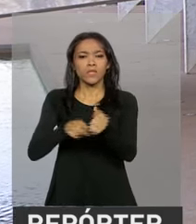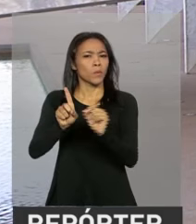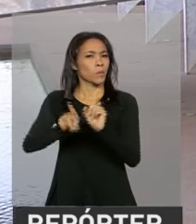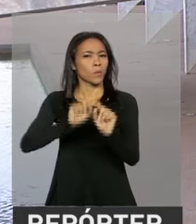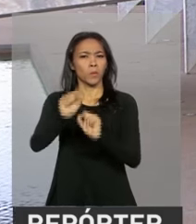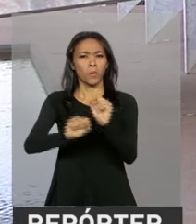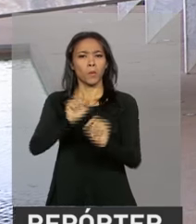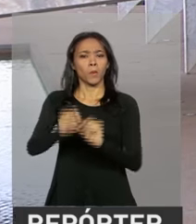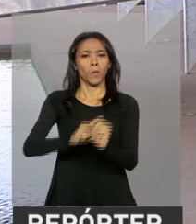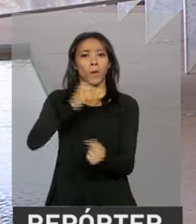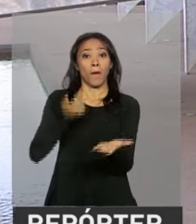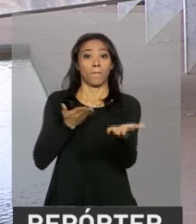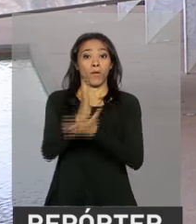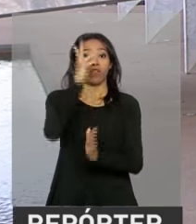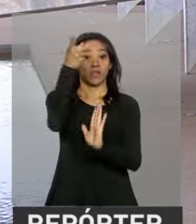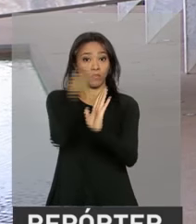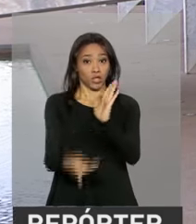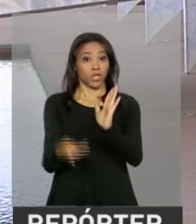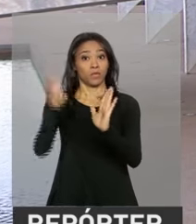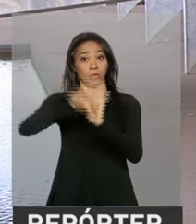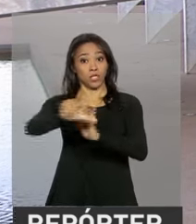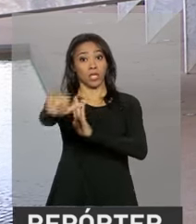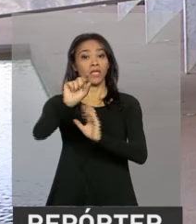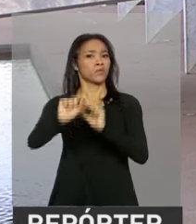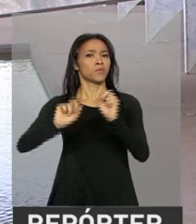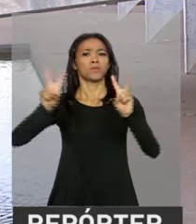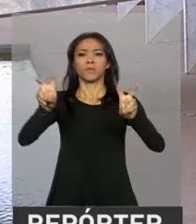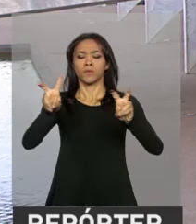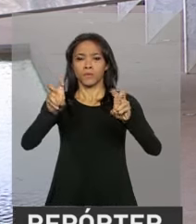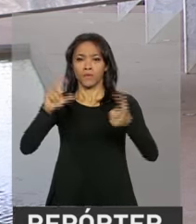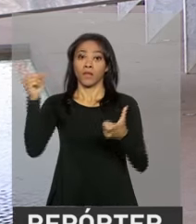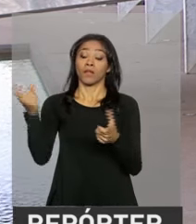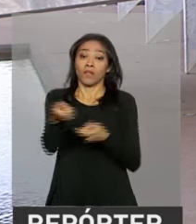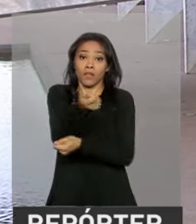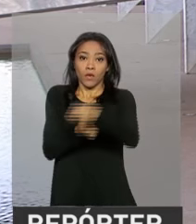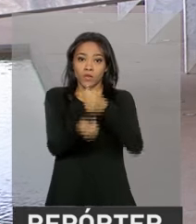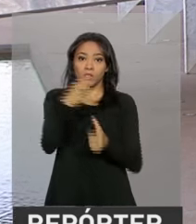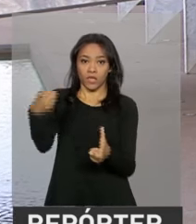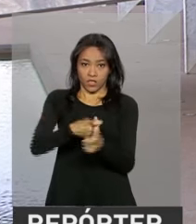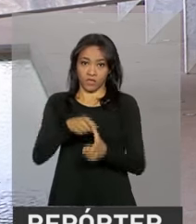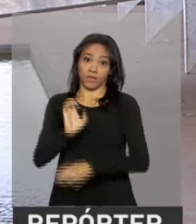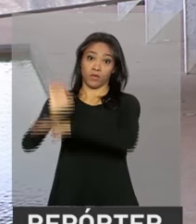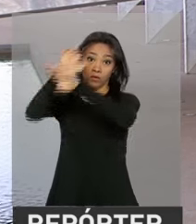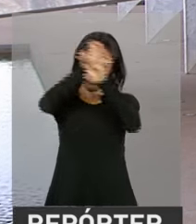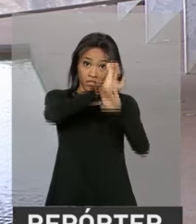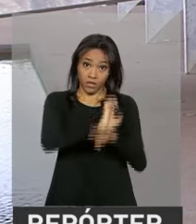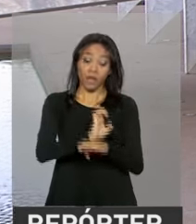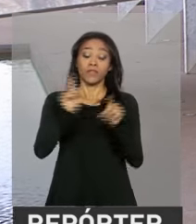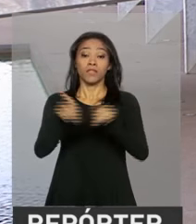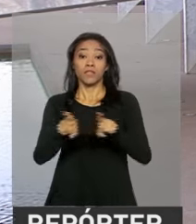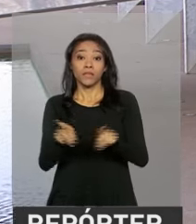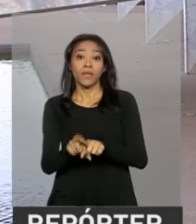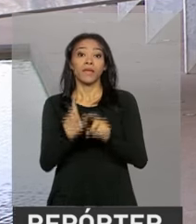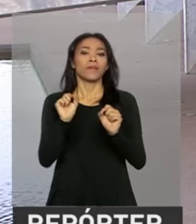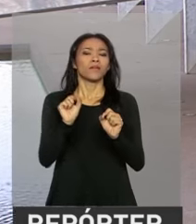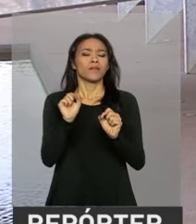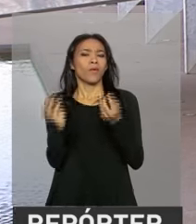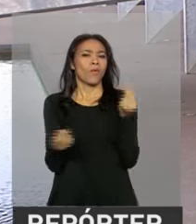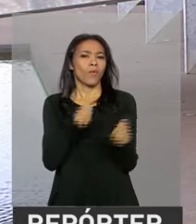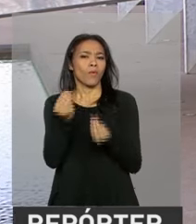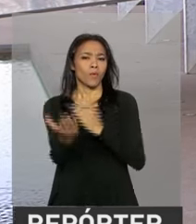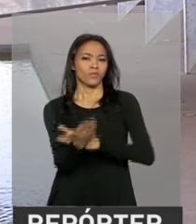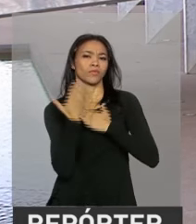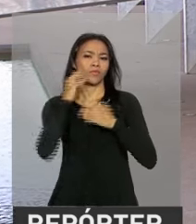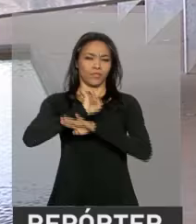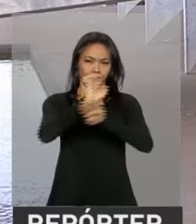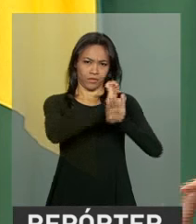de lei sobre a renegociação das dívidas dos estados com a União, inclusive aí com a retirada de algumas contrapartidas para os estados.